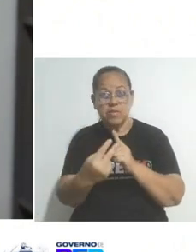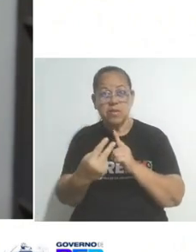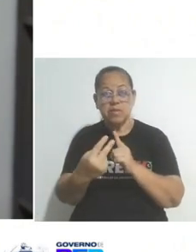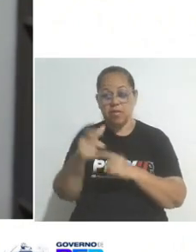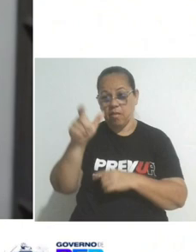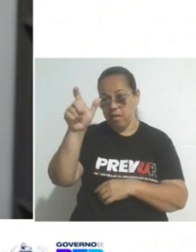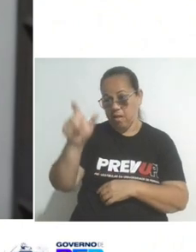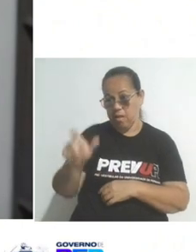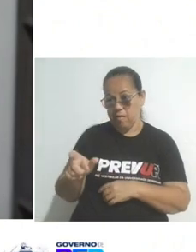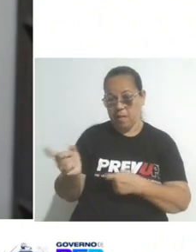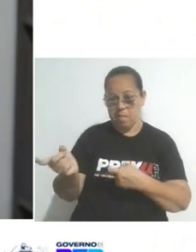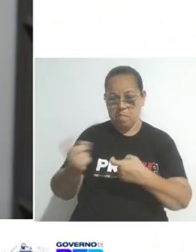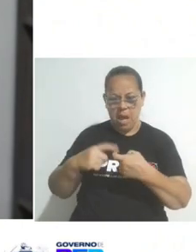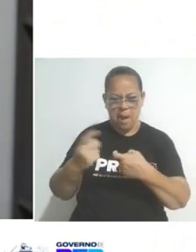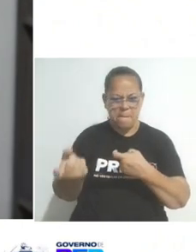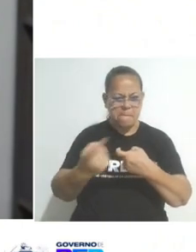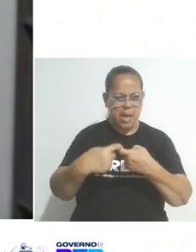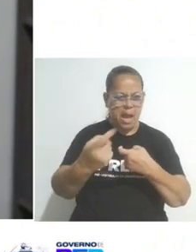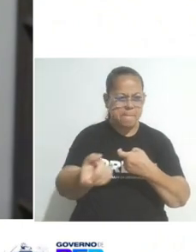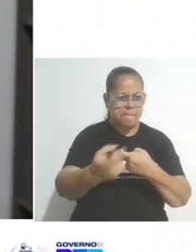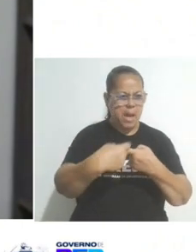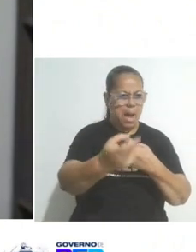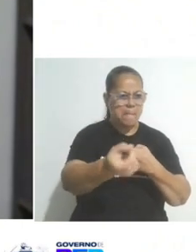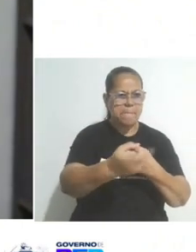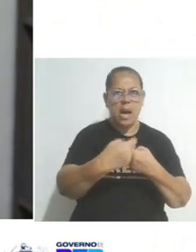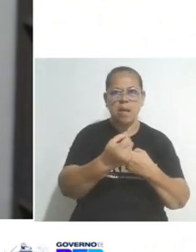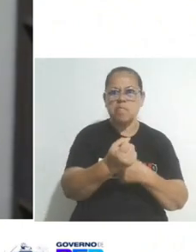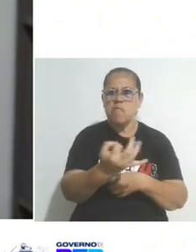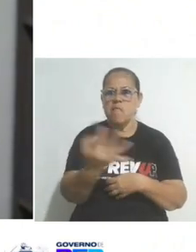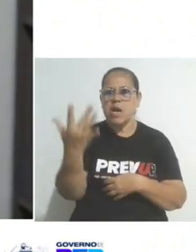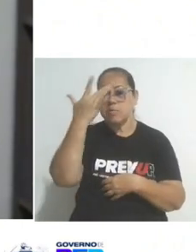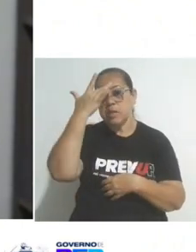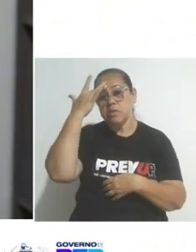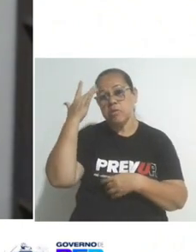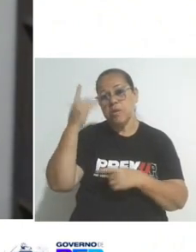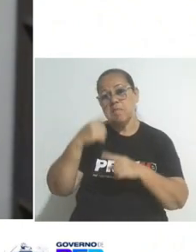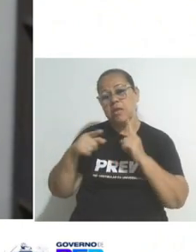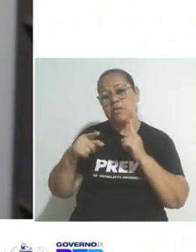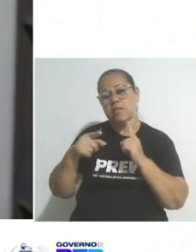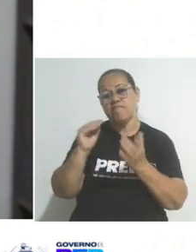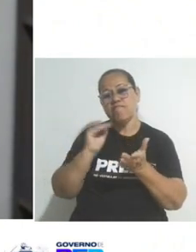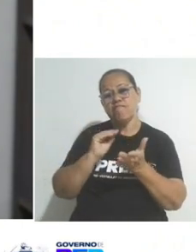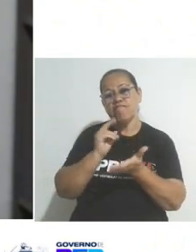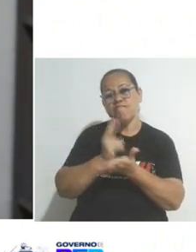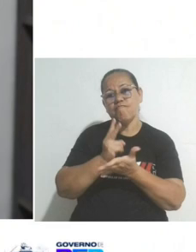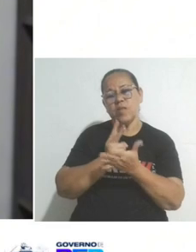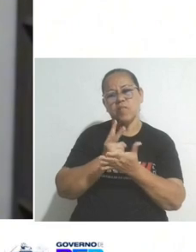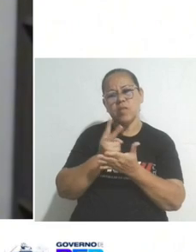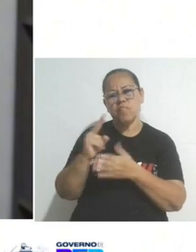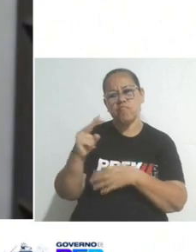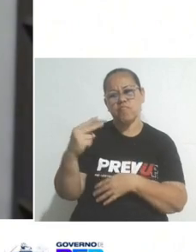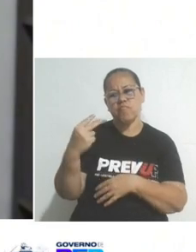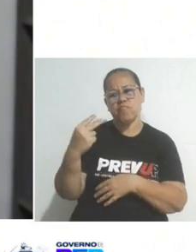indivíduo que se conecta com milhões de outros indivíduos no fundo está sempre observando a si